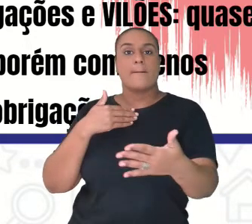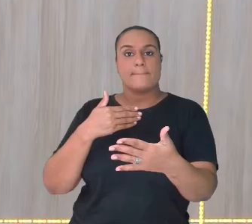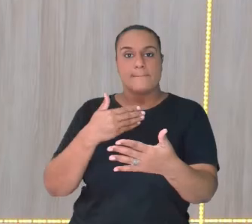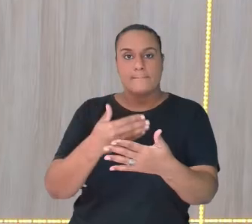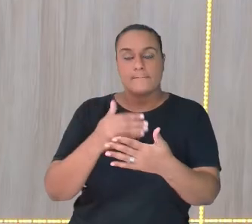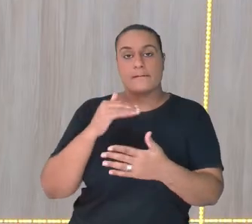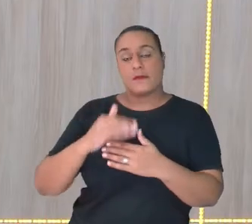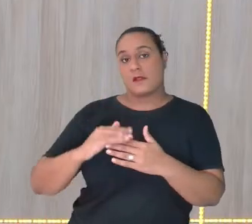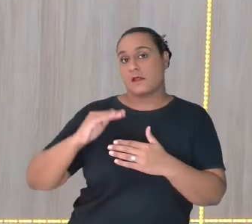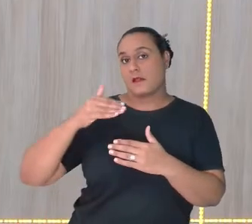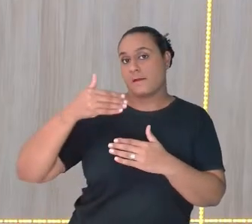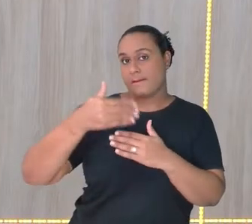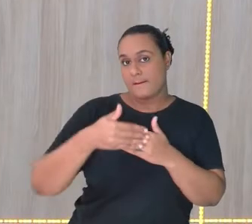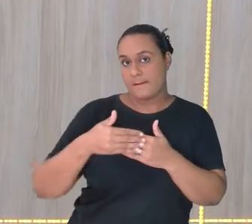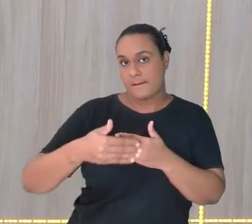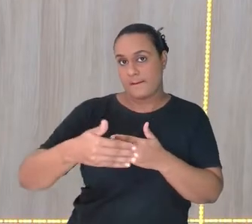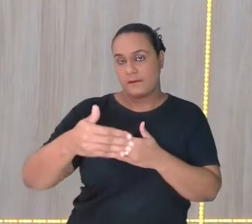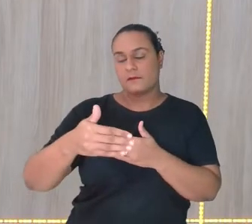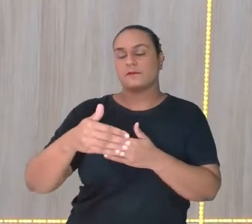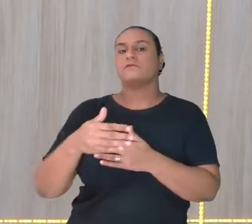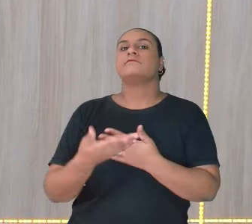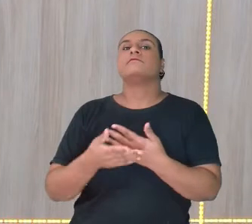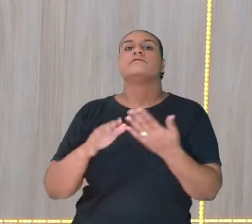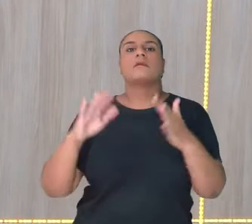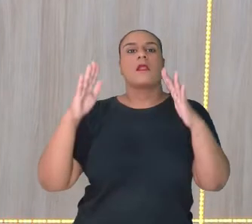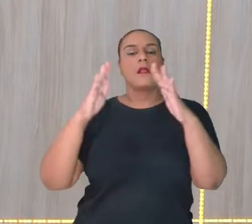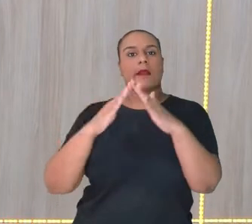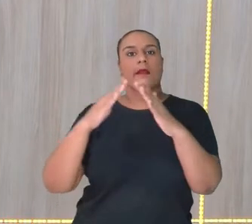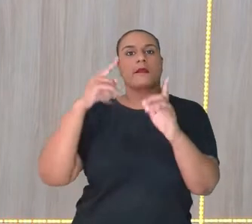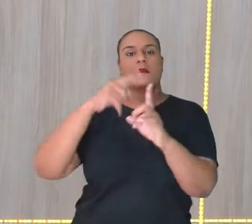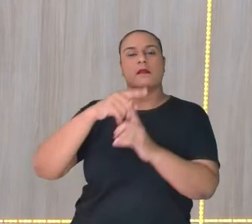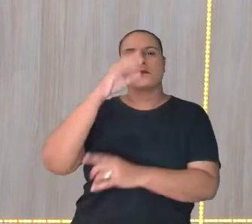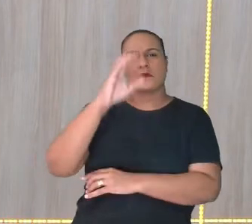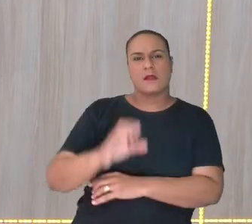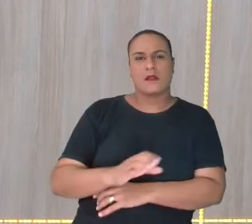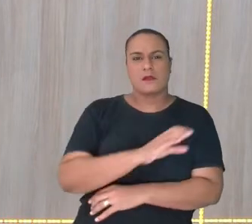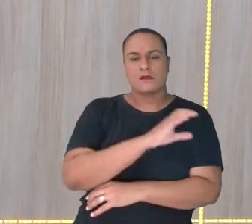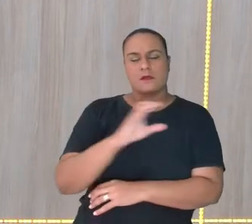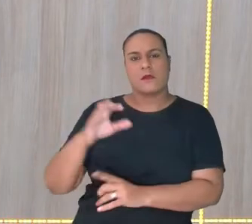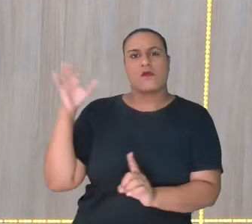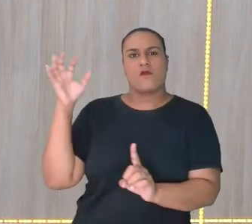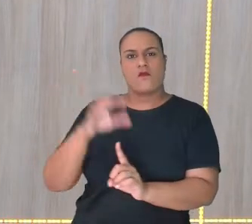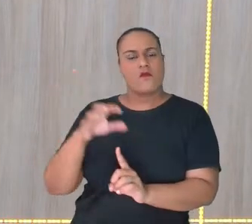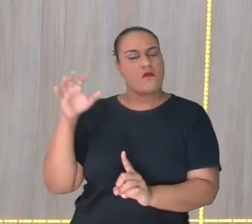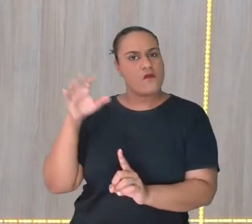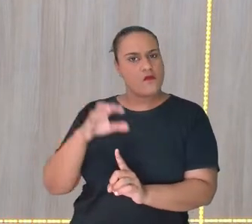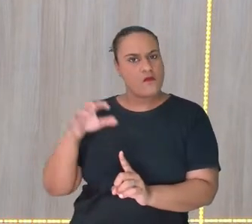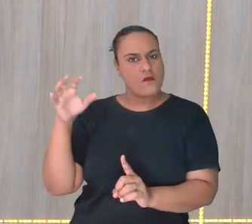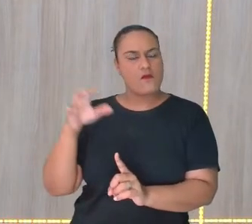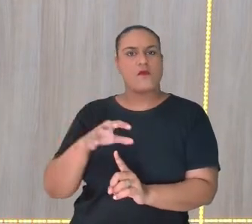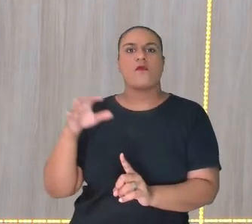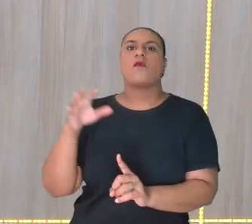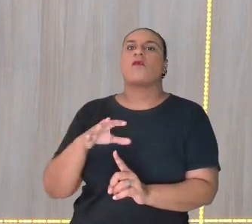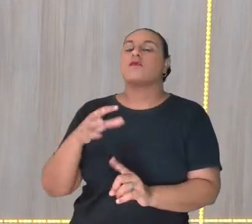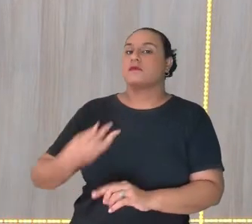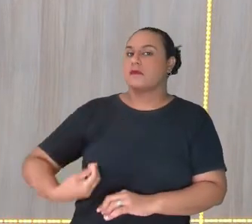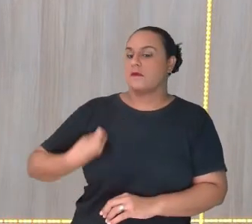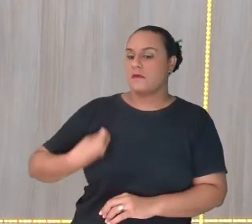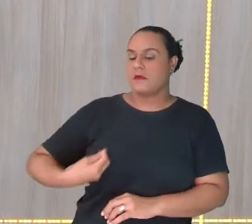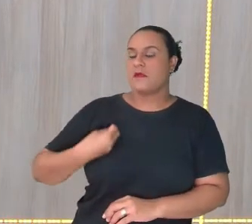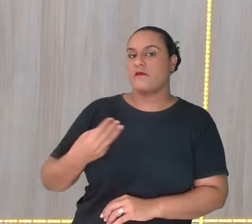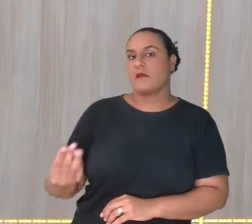que a Igreja Católica Apostólica Romana, ela exerceu uma influência muito grande sobre a vida e